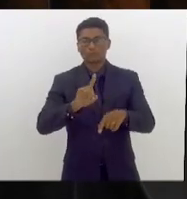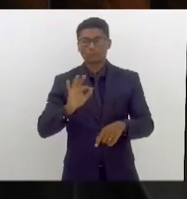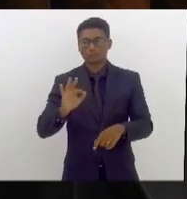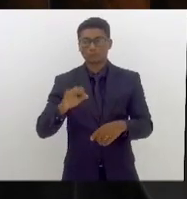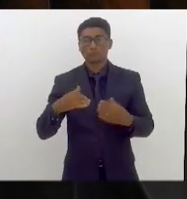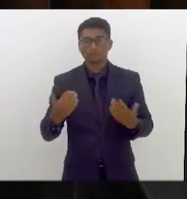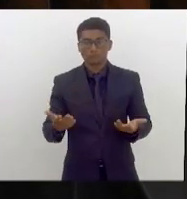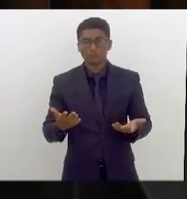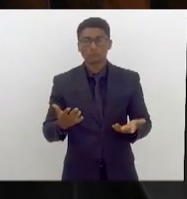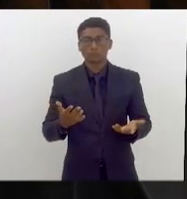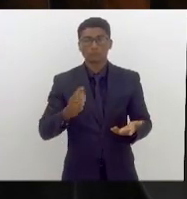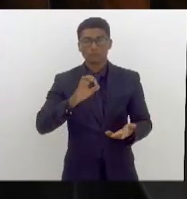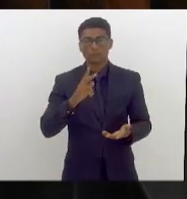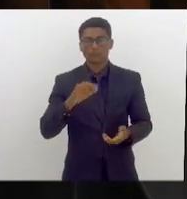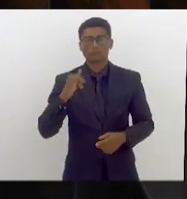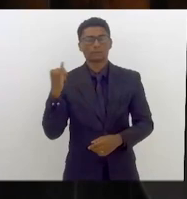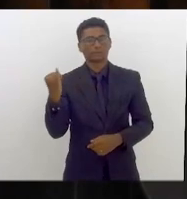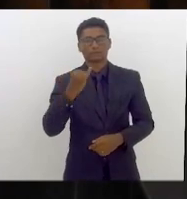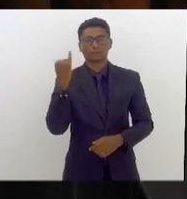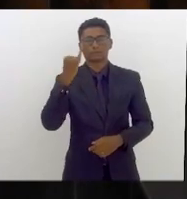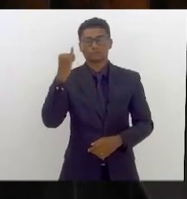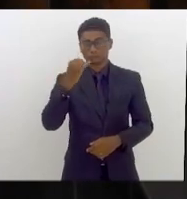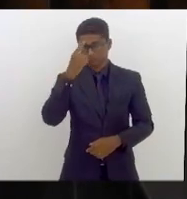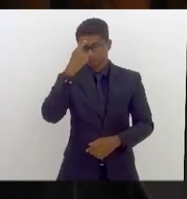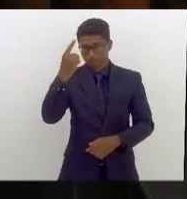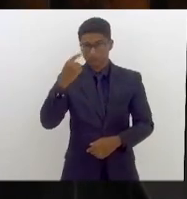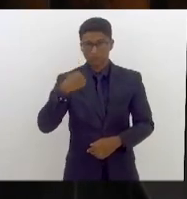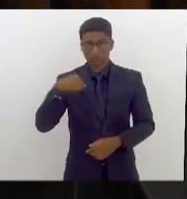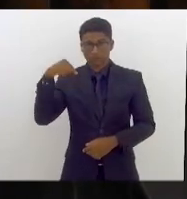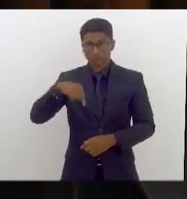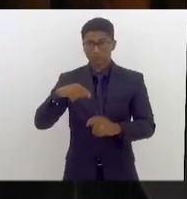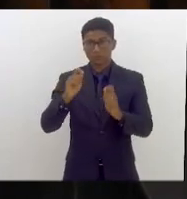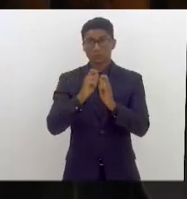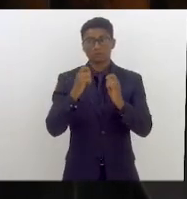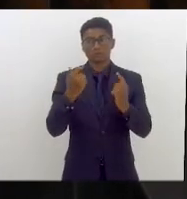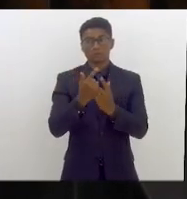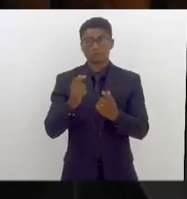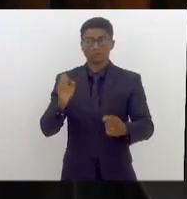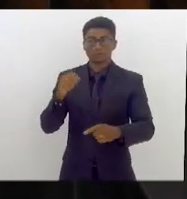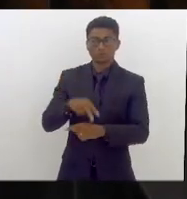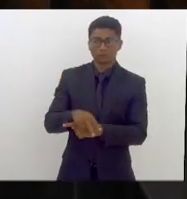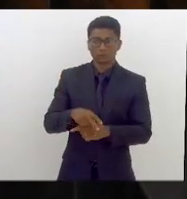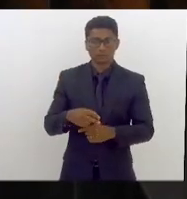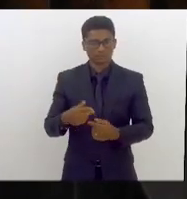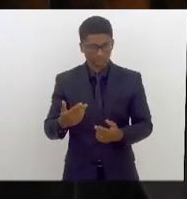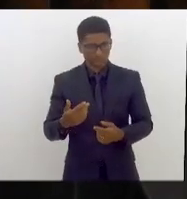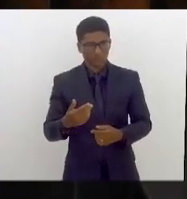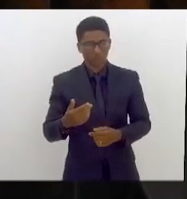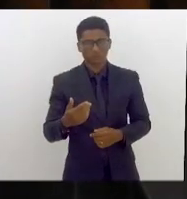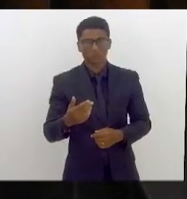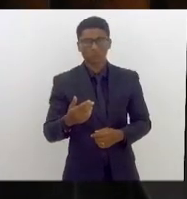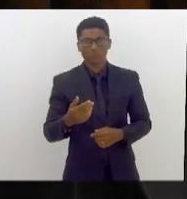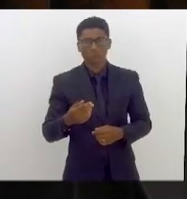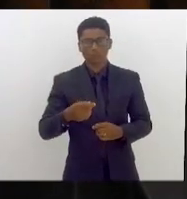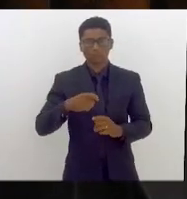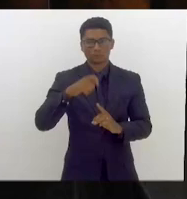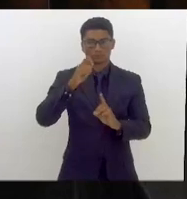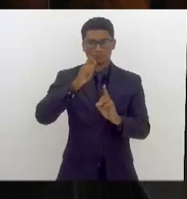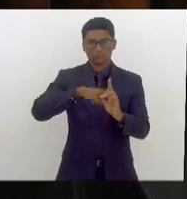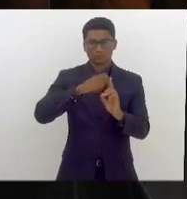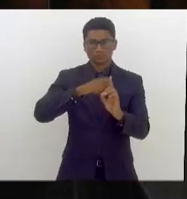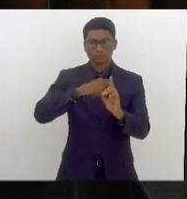muito importante. Eu quero lembrar que desde que cheguei aqui, aliás, deputado Tiaju, desde que nós chegamos aqui, em fevereiro de